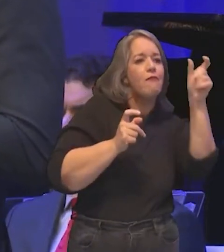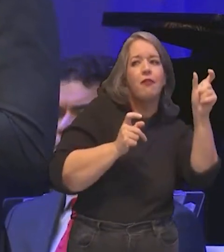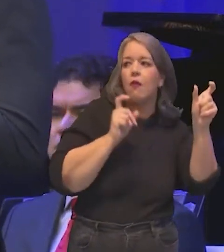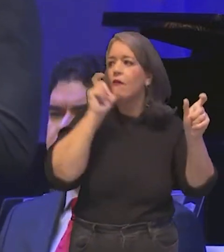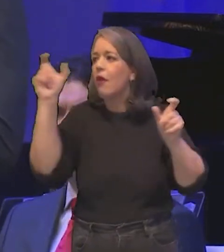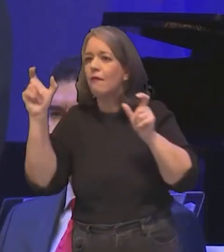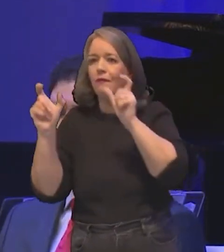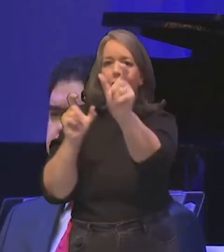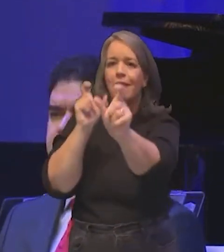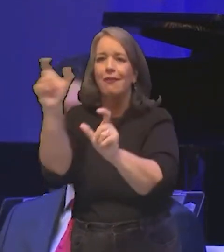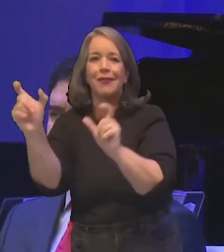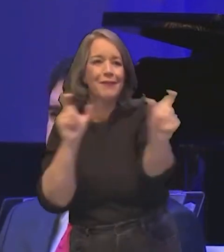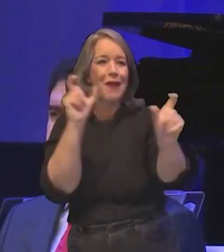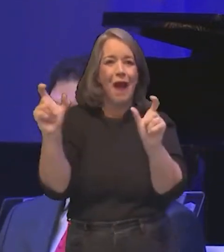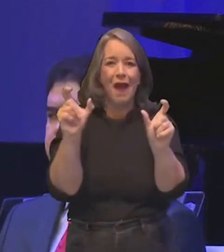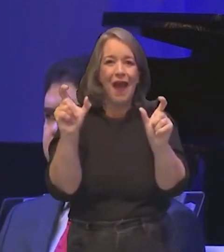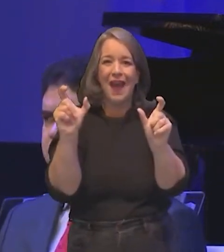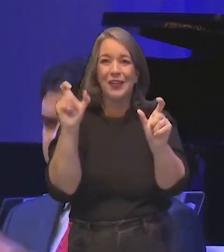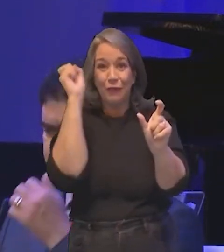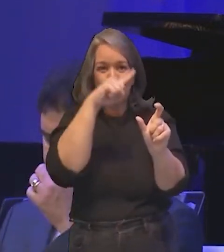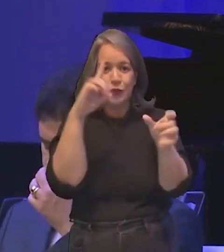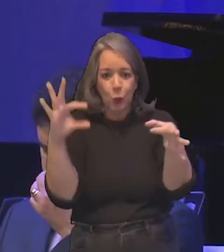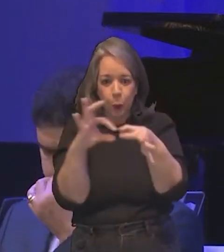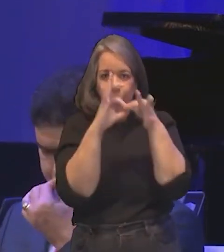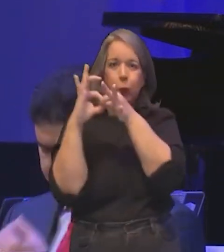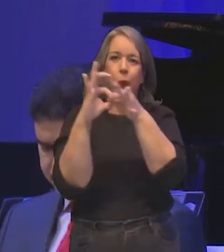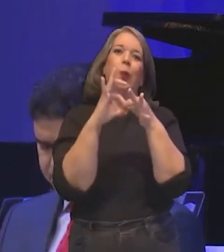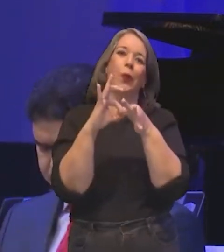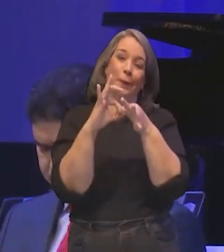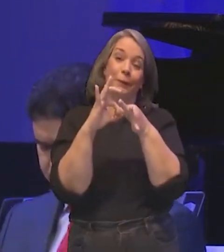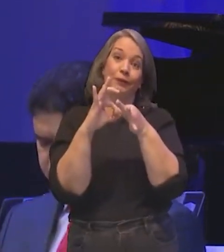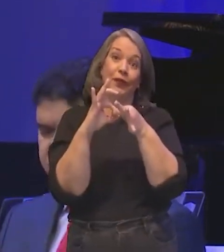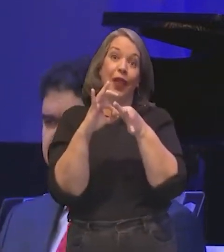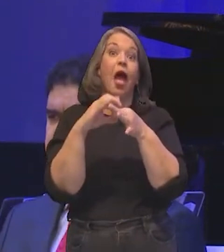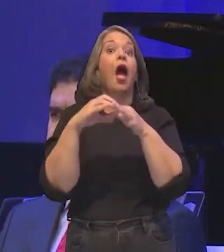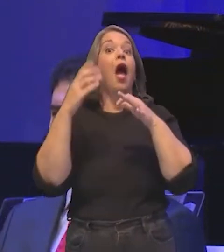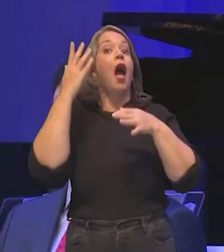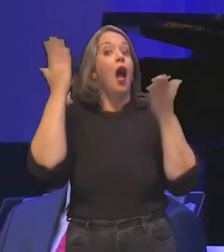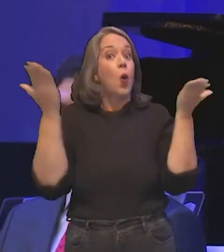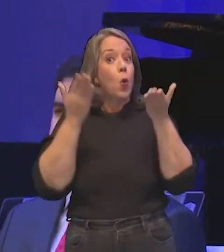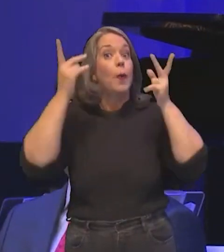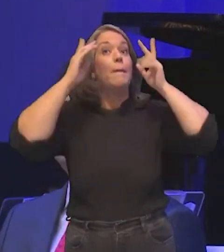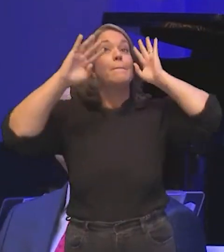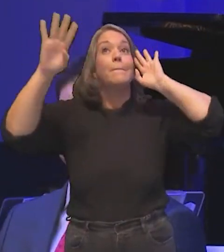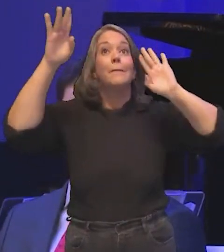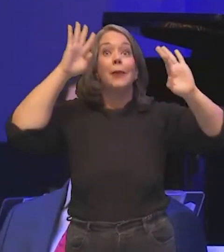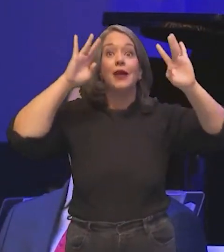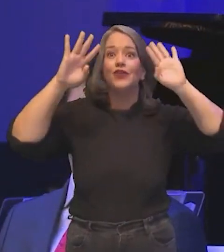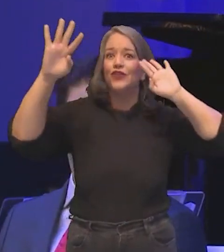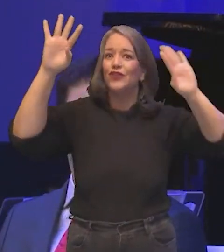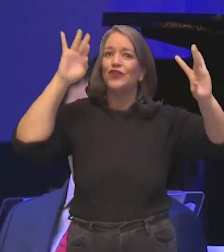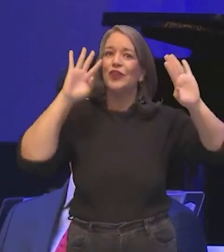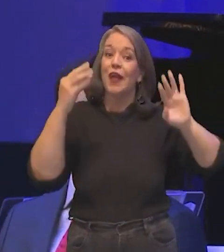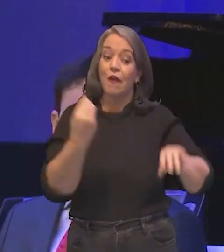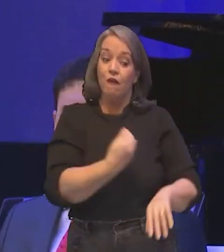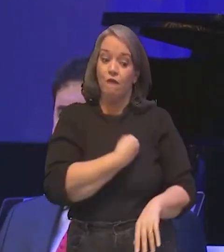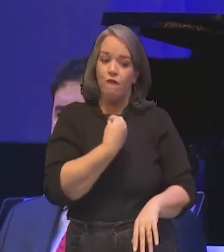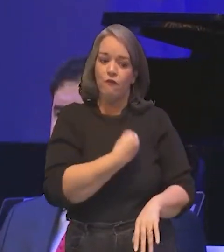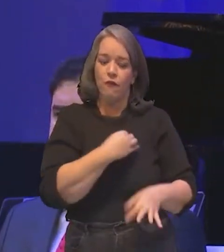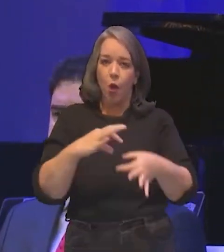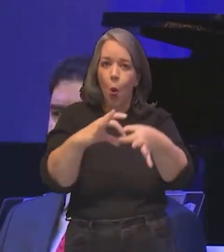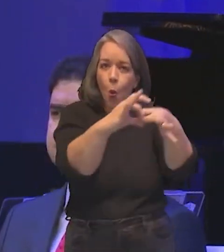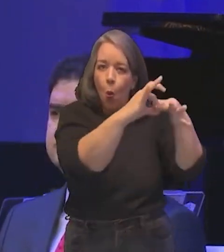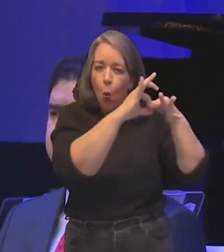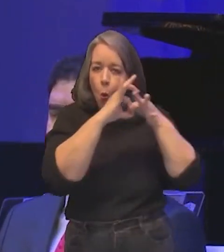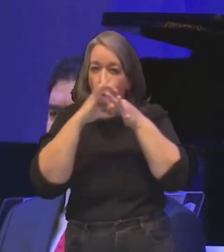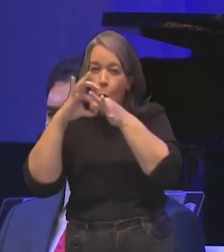desafio, e para um pastor guiar o seu rebanho de maneira que esse rebanho siga todos para uma mesma